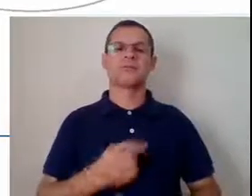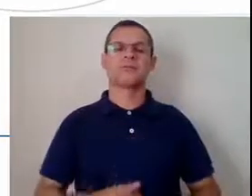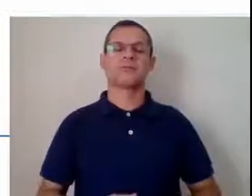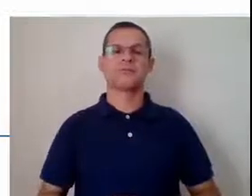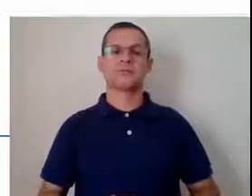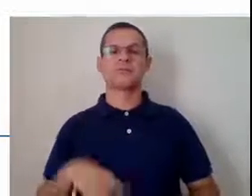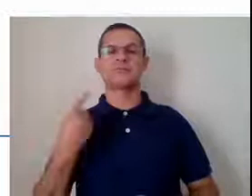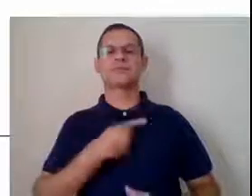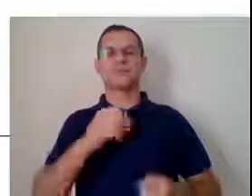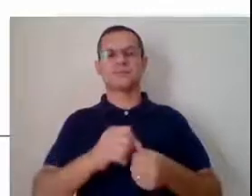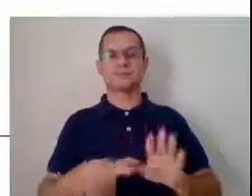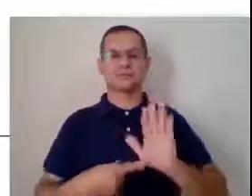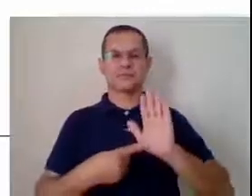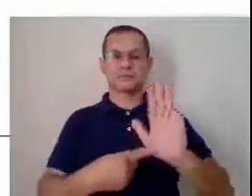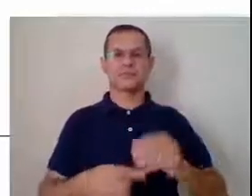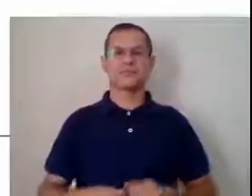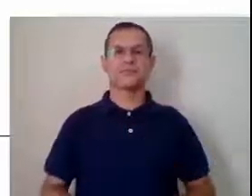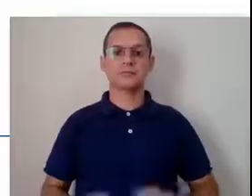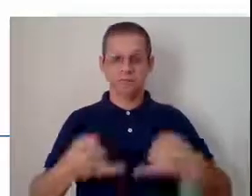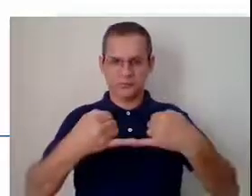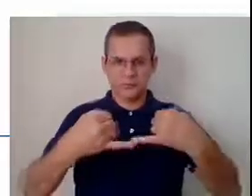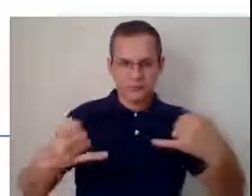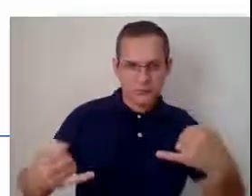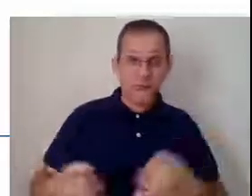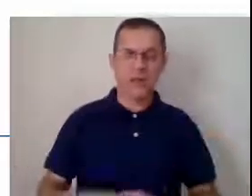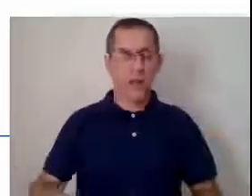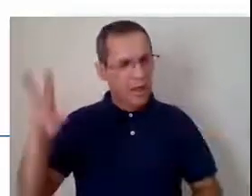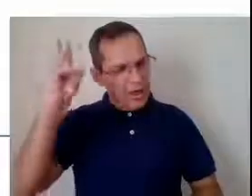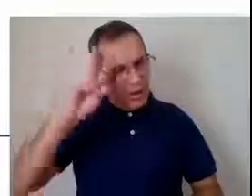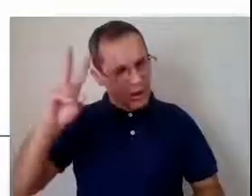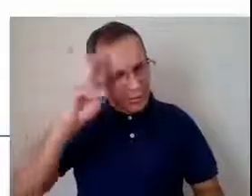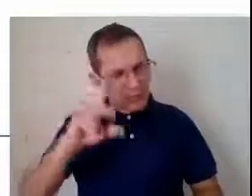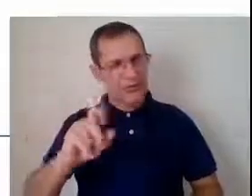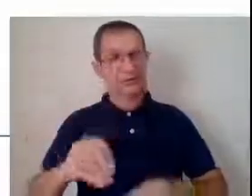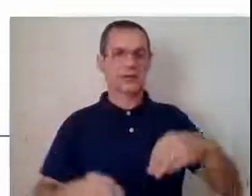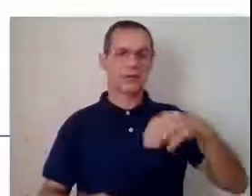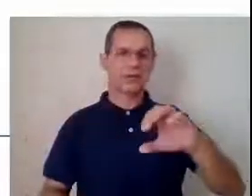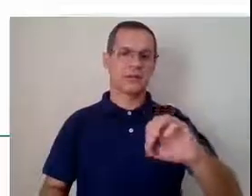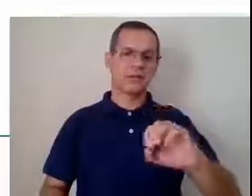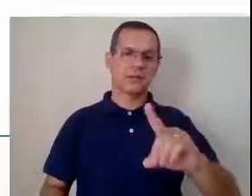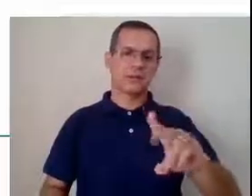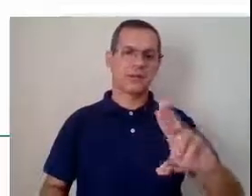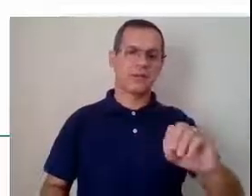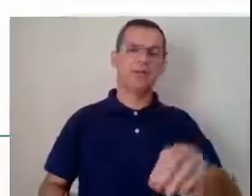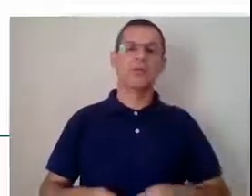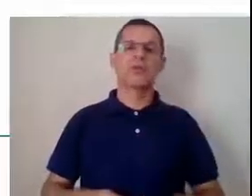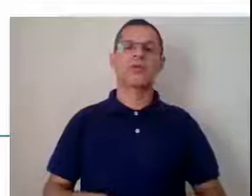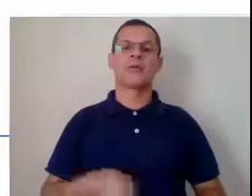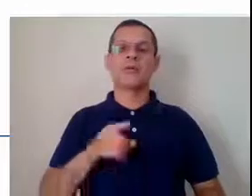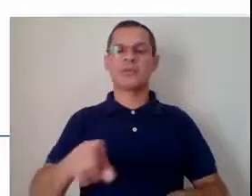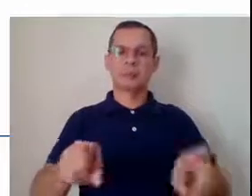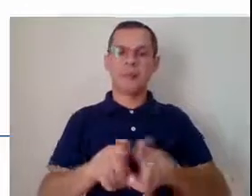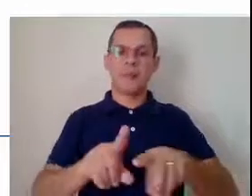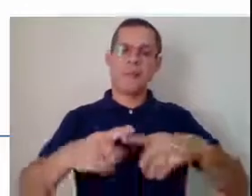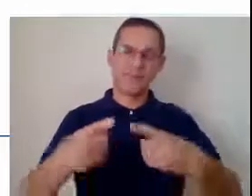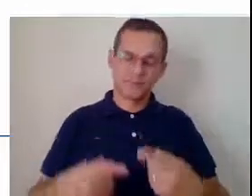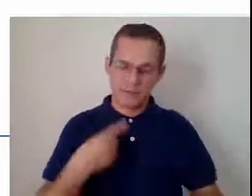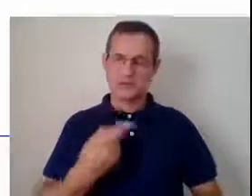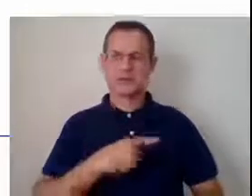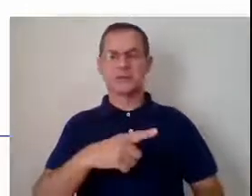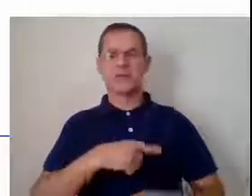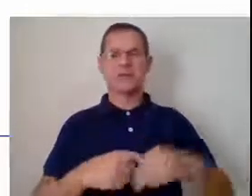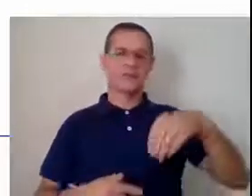Nós podemos fazer a representação na linha, relembrando o que é módulo com vocês, tá? Quando a gente fala